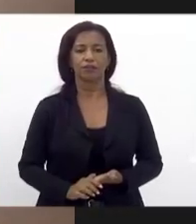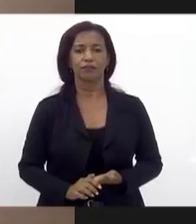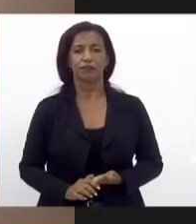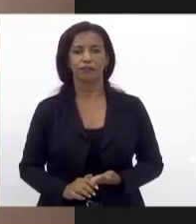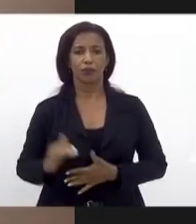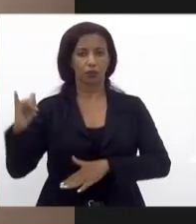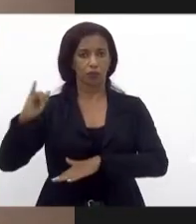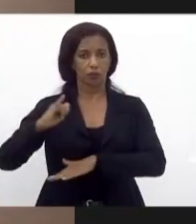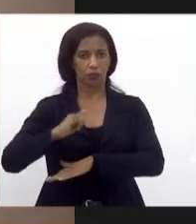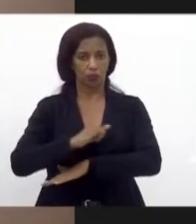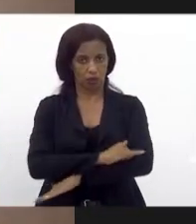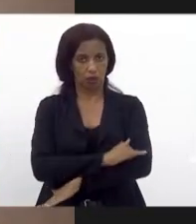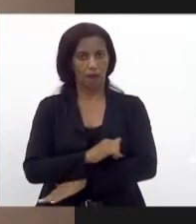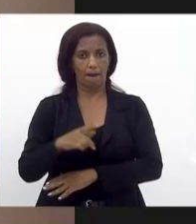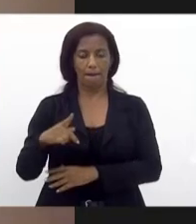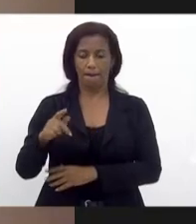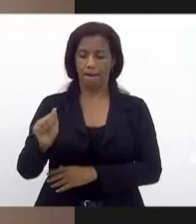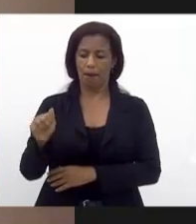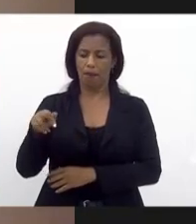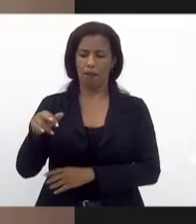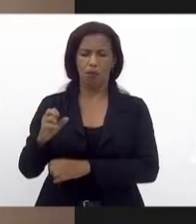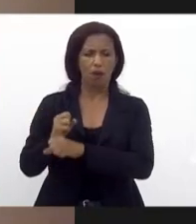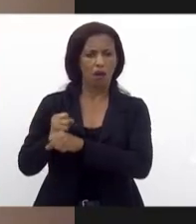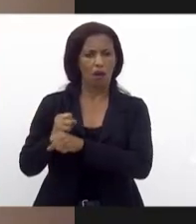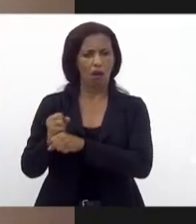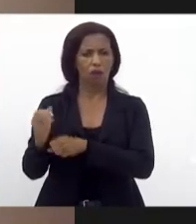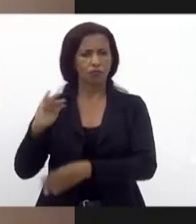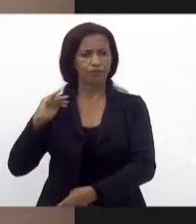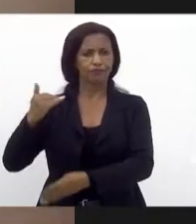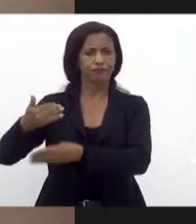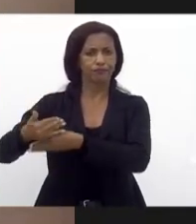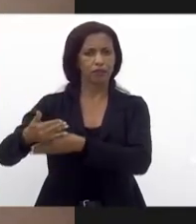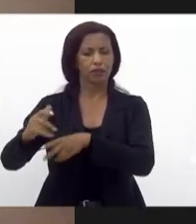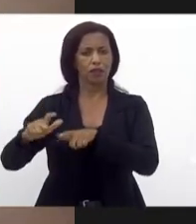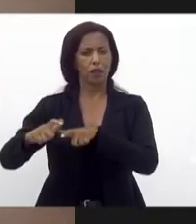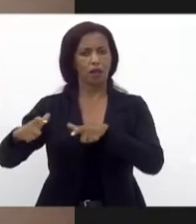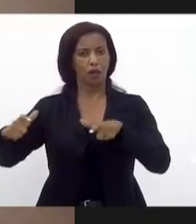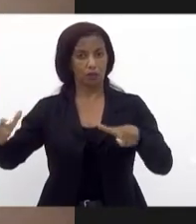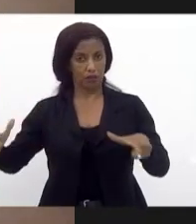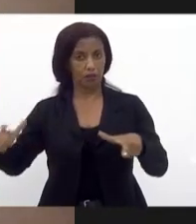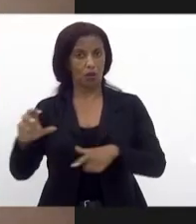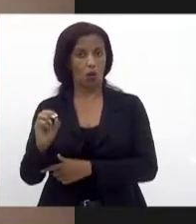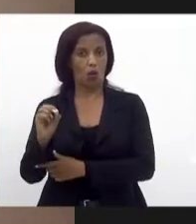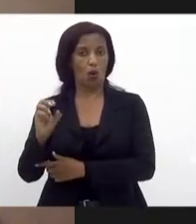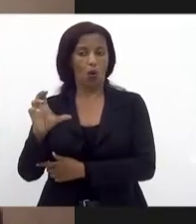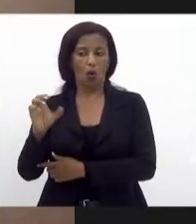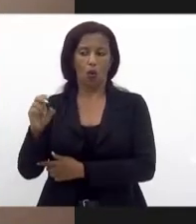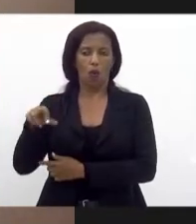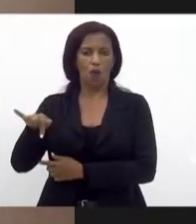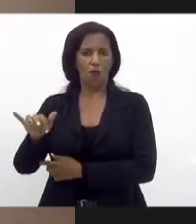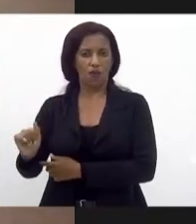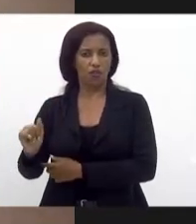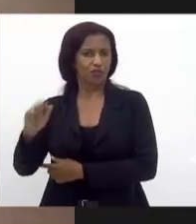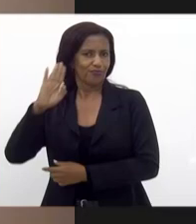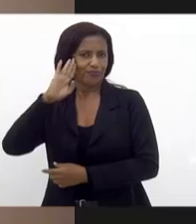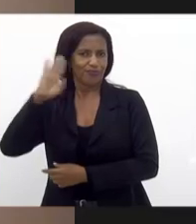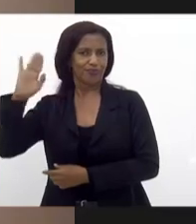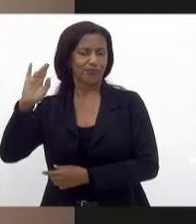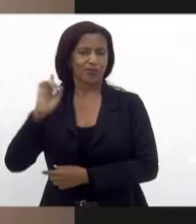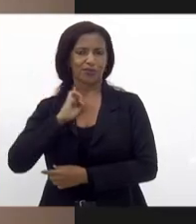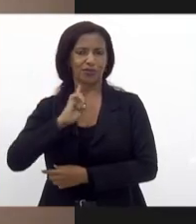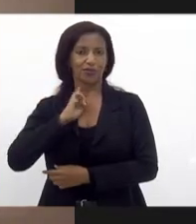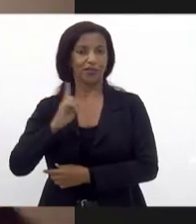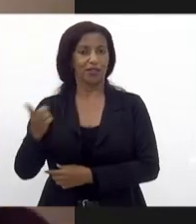do aeroporto de Pampulha, que está fechado há anos, e isso se deve ao crescimento de Confins, que é o hub de Minas Gerais, e